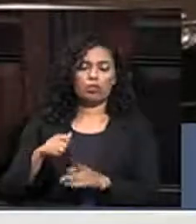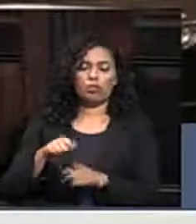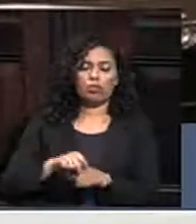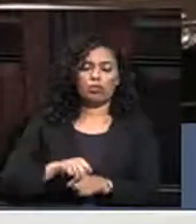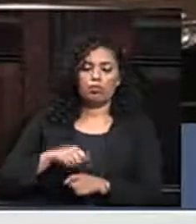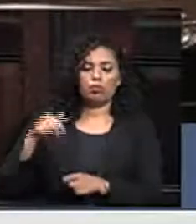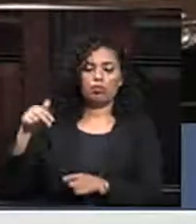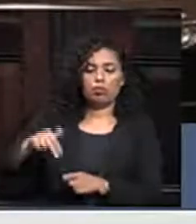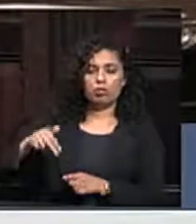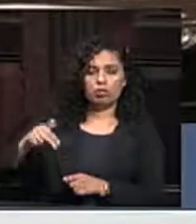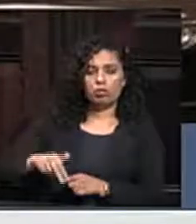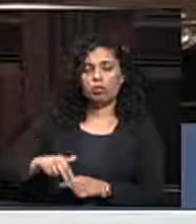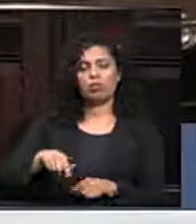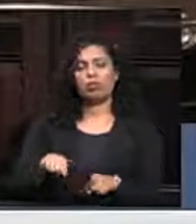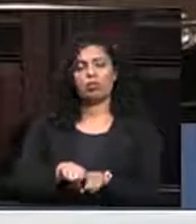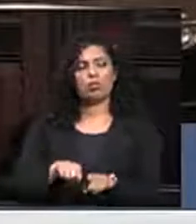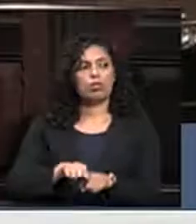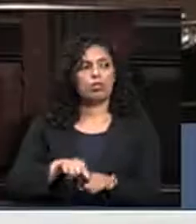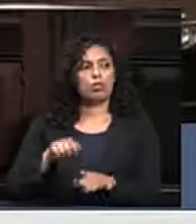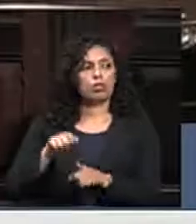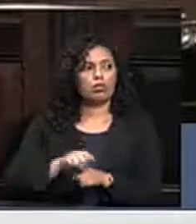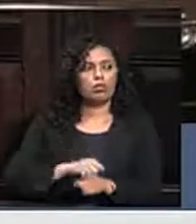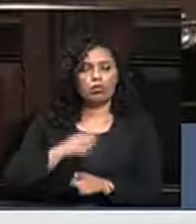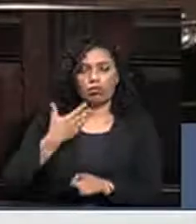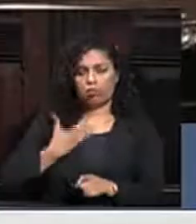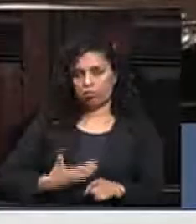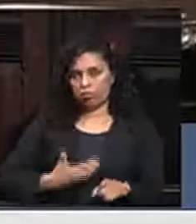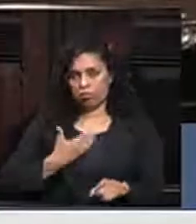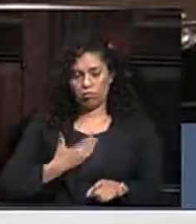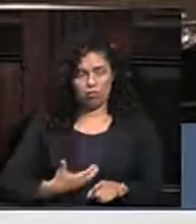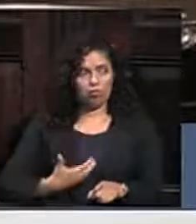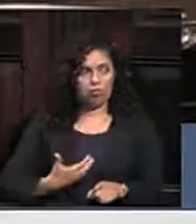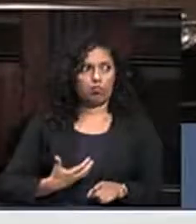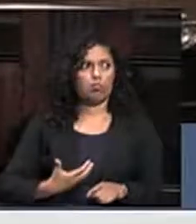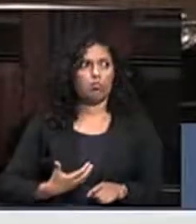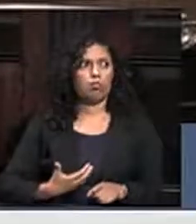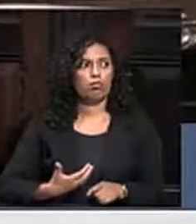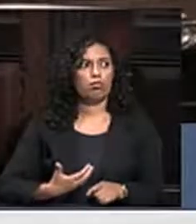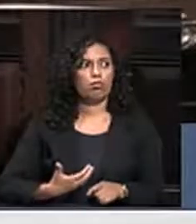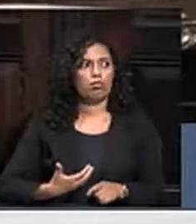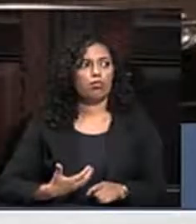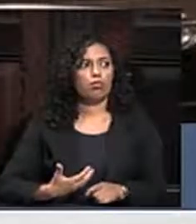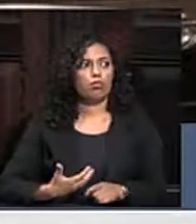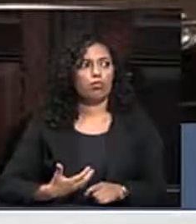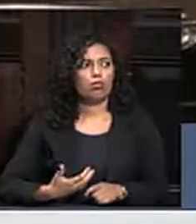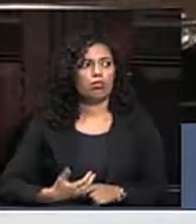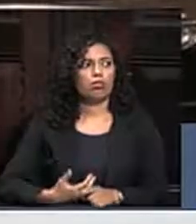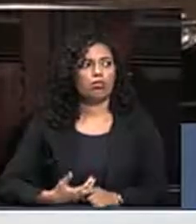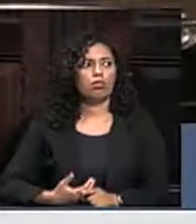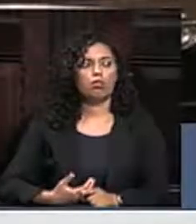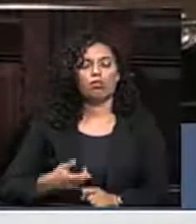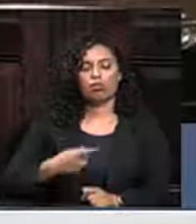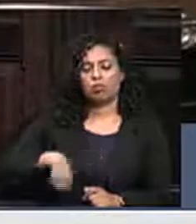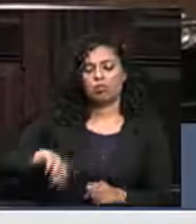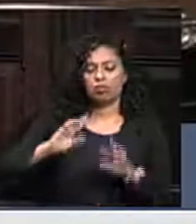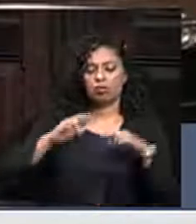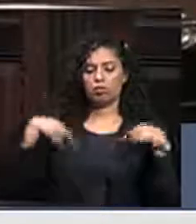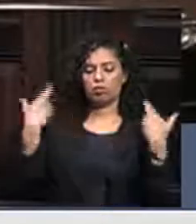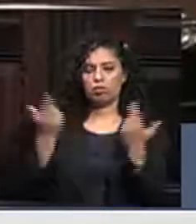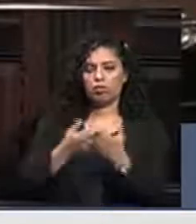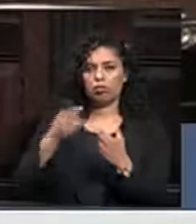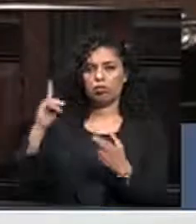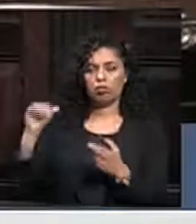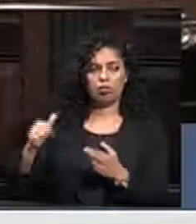e dezembro, e aí foi objeto da nossa reunião no Colégio de Líderes no dia de hoje,